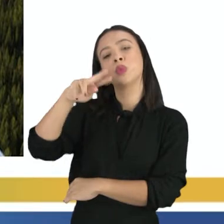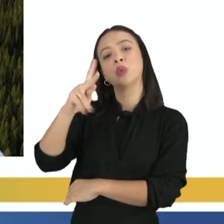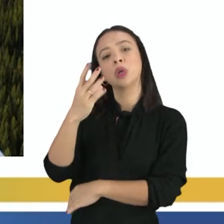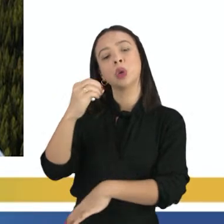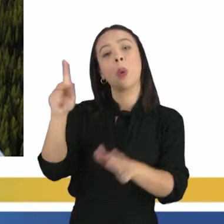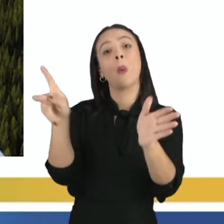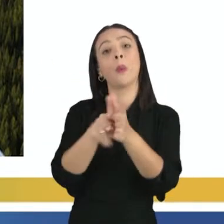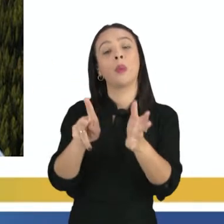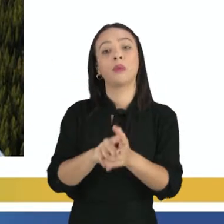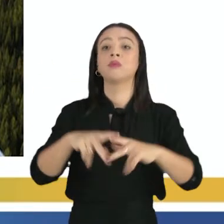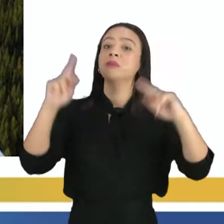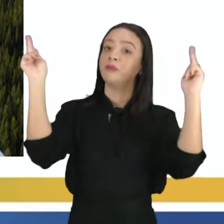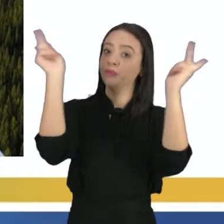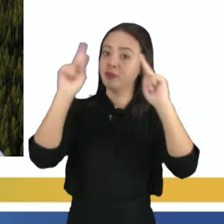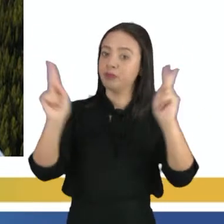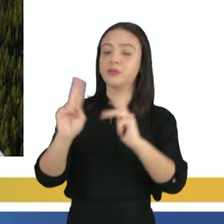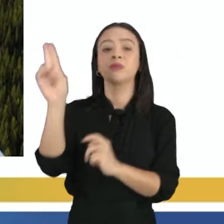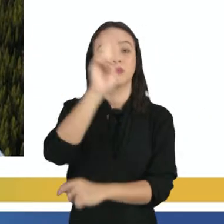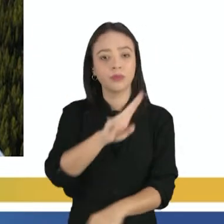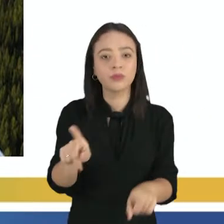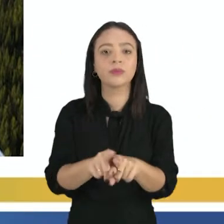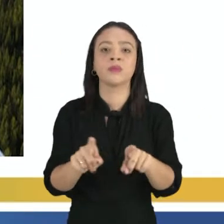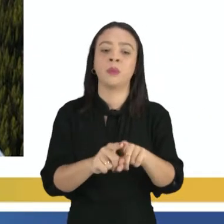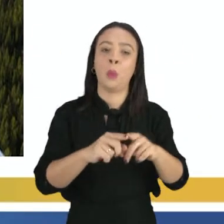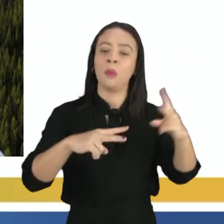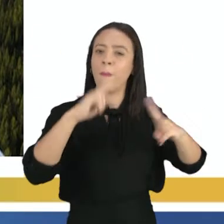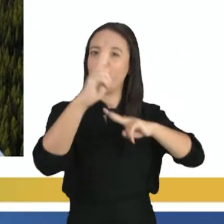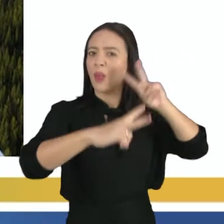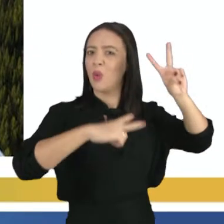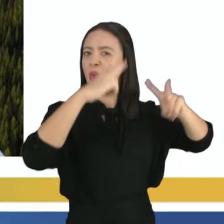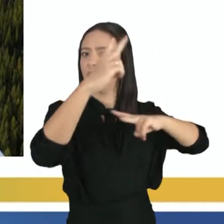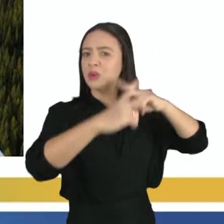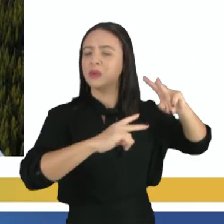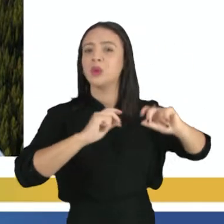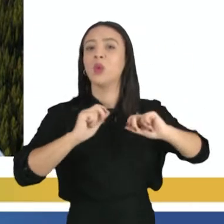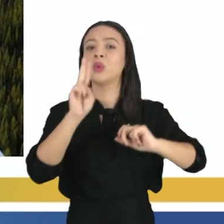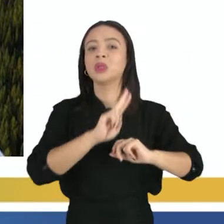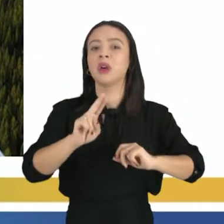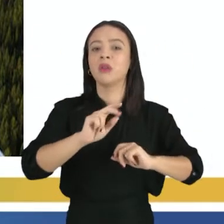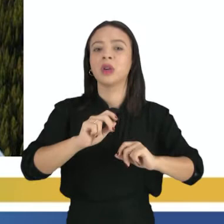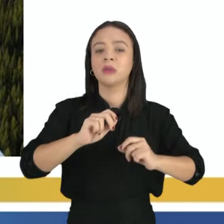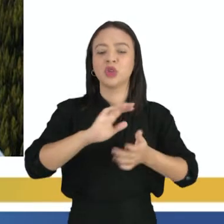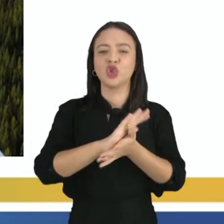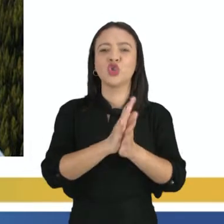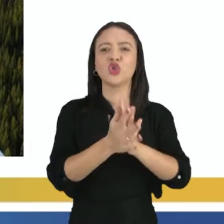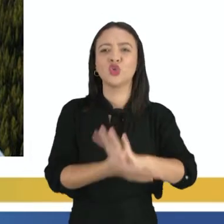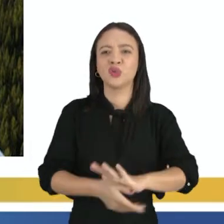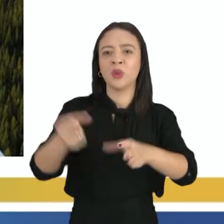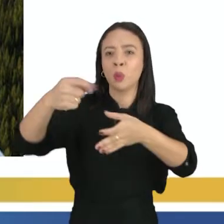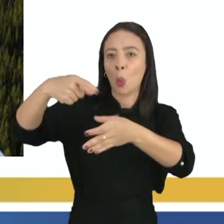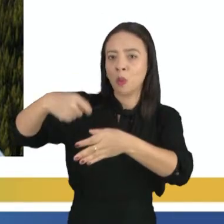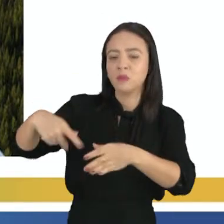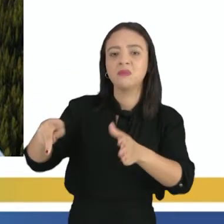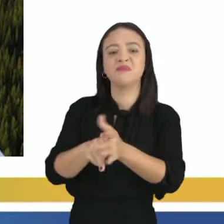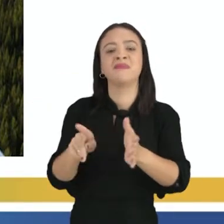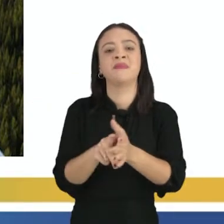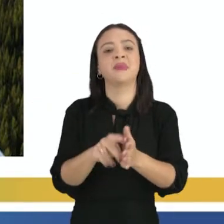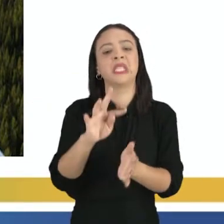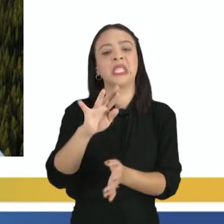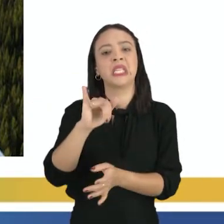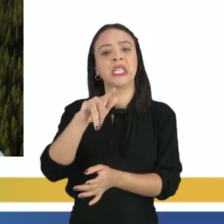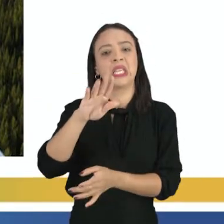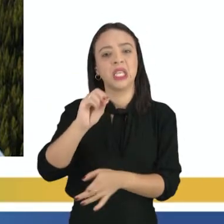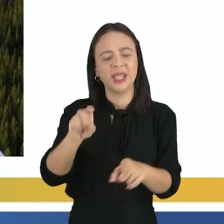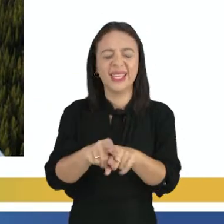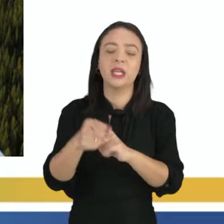vento, né, que era utilizado o movimento das hélices para moer grãos de trigo,